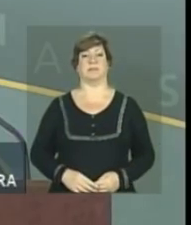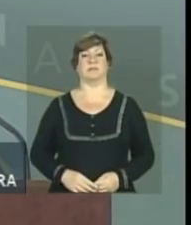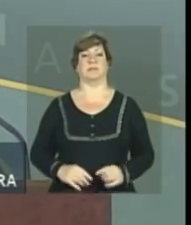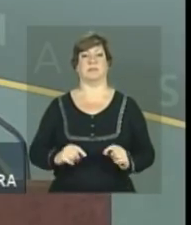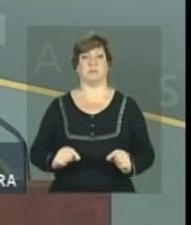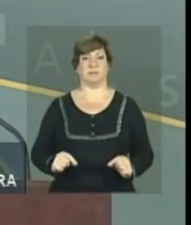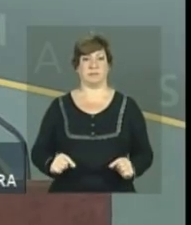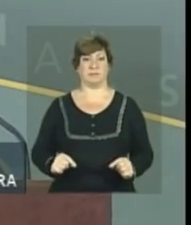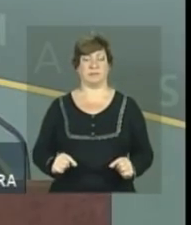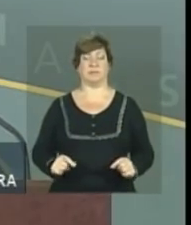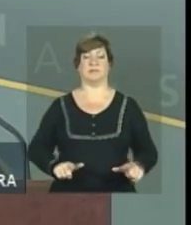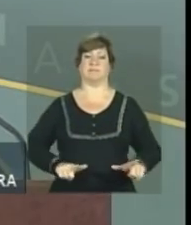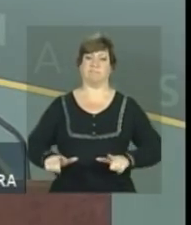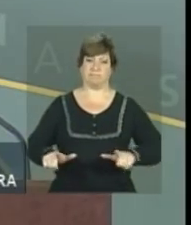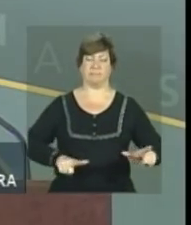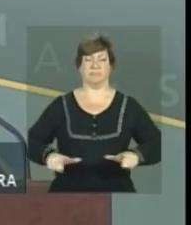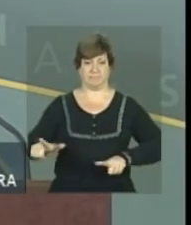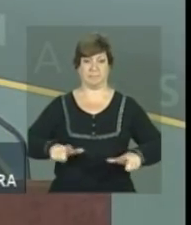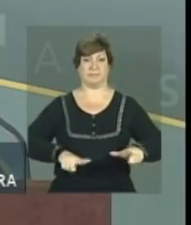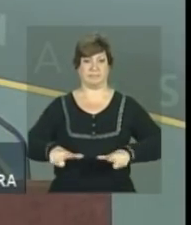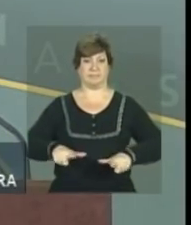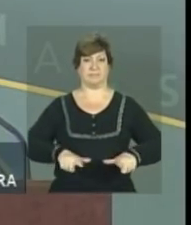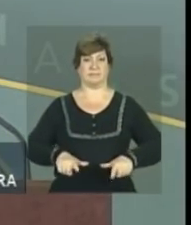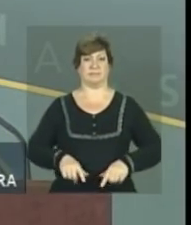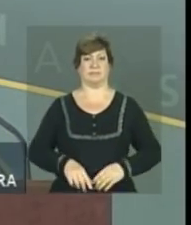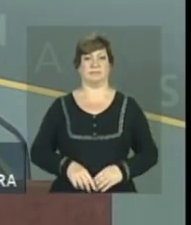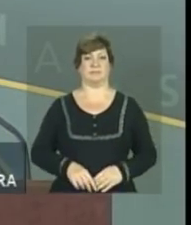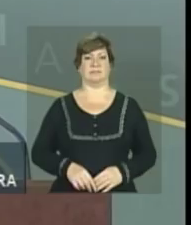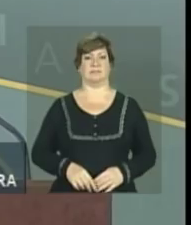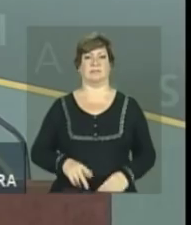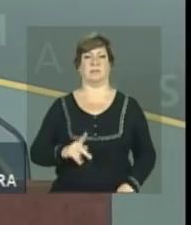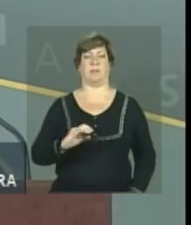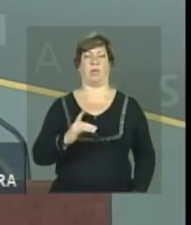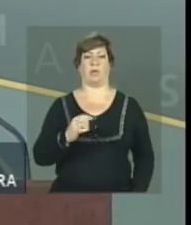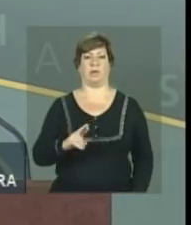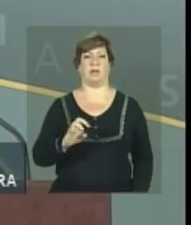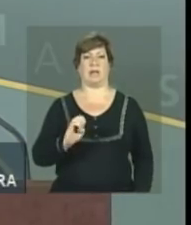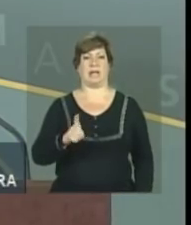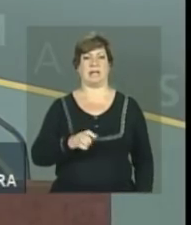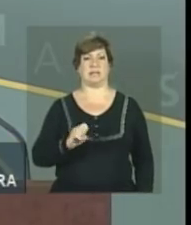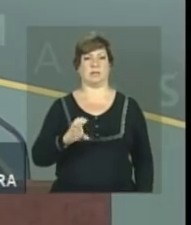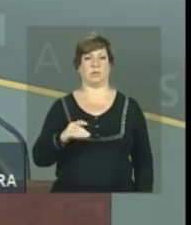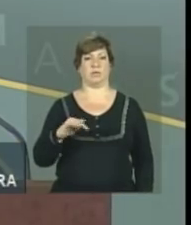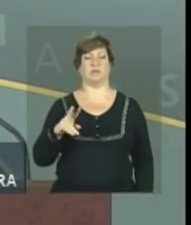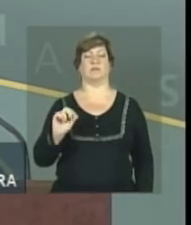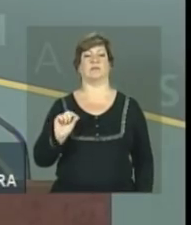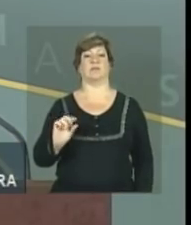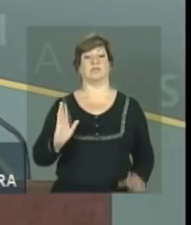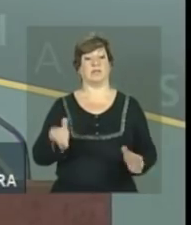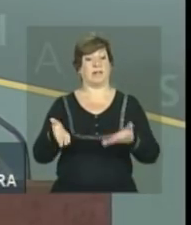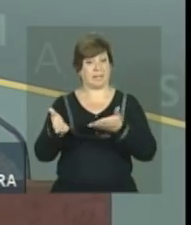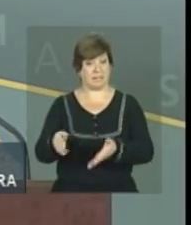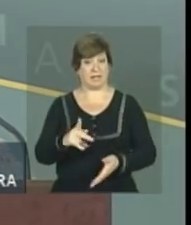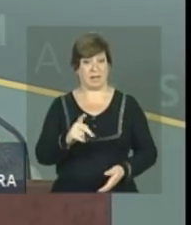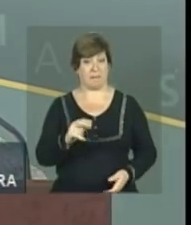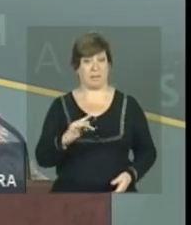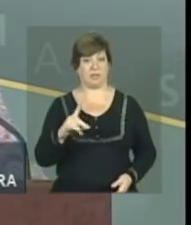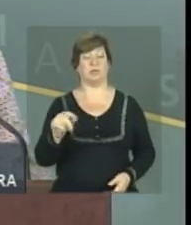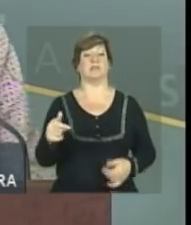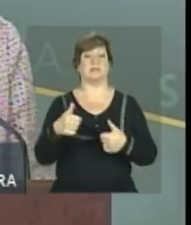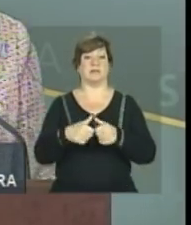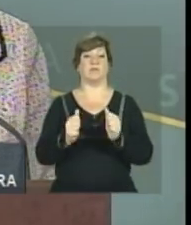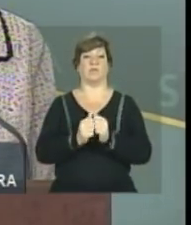ao exercício do poder executivo, já que esse partido esteve